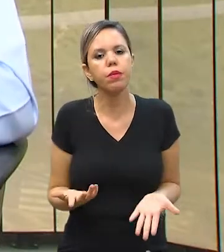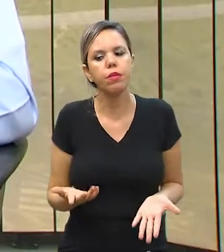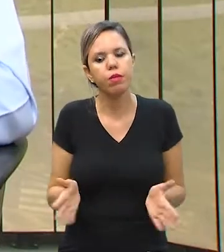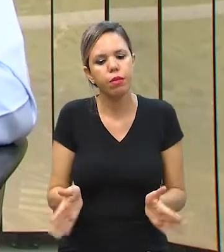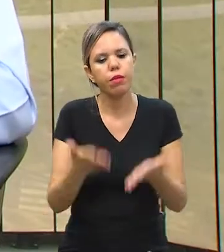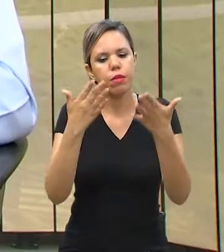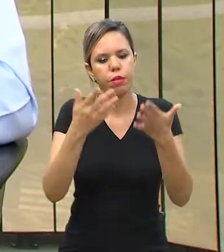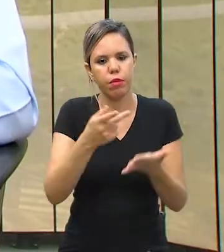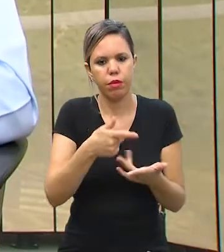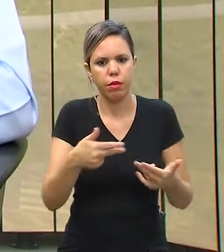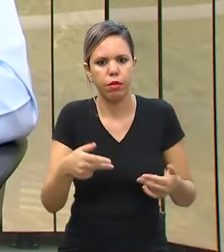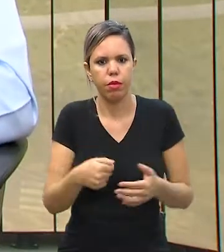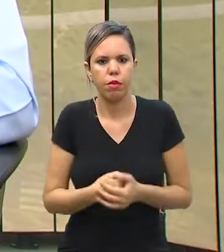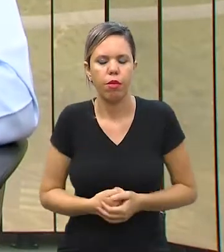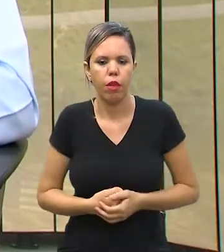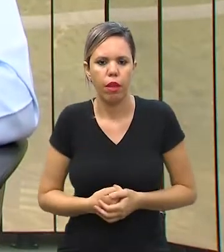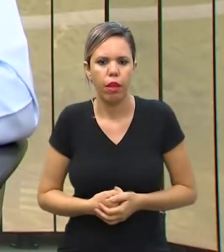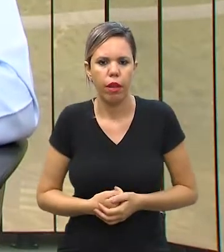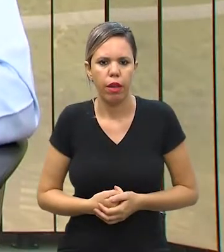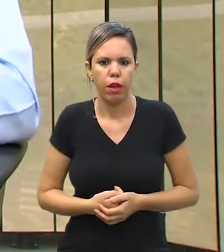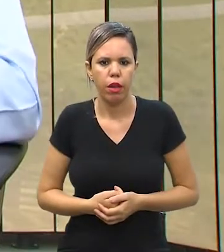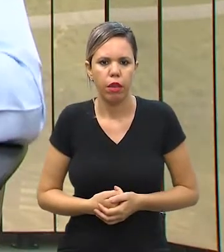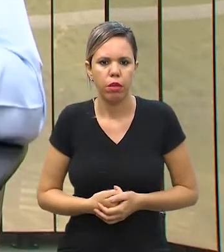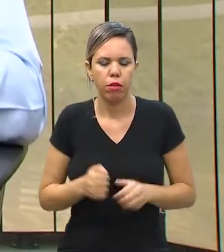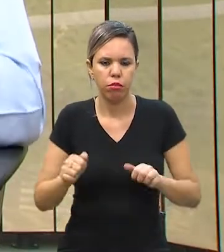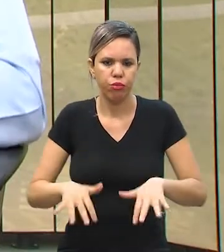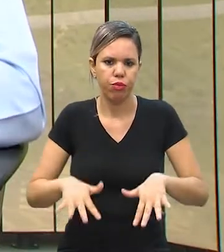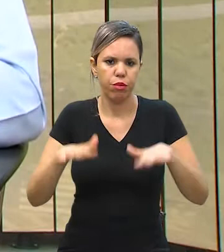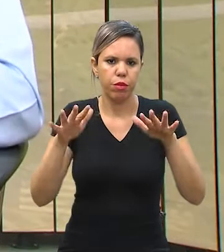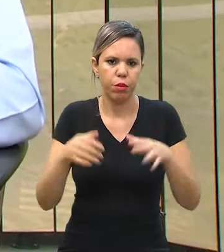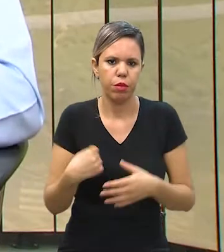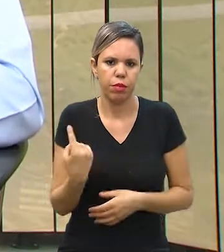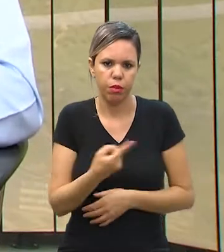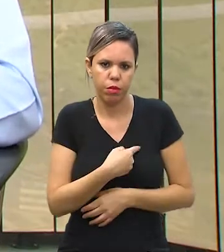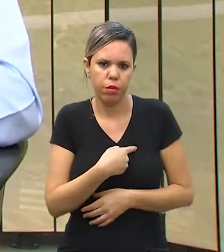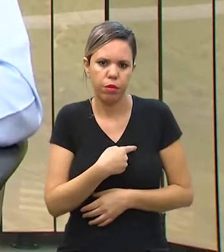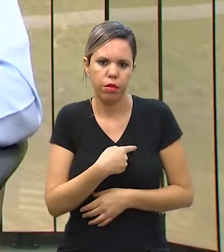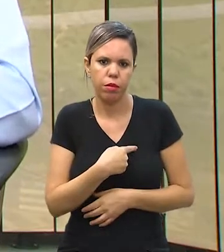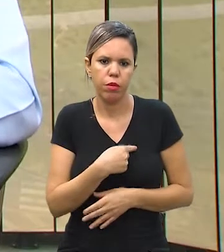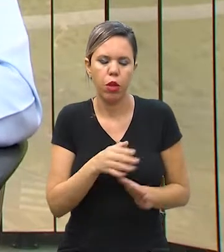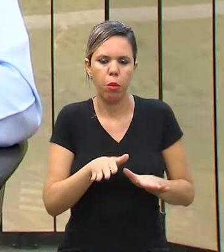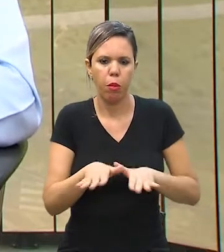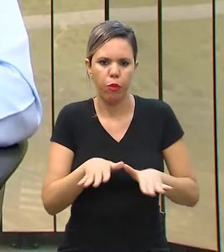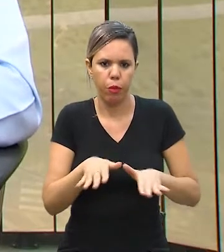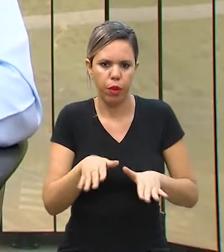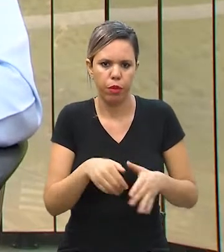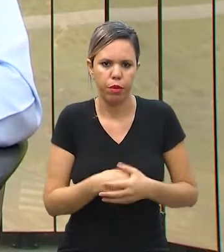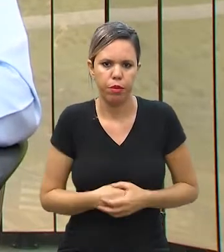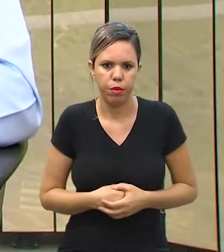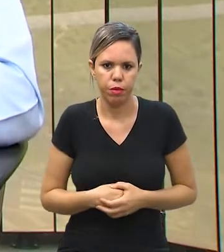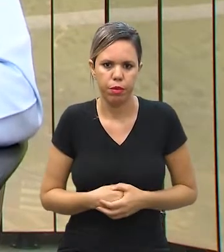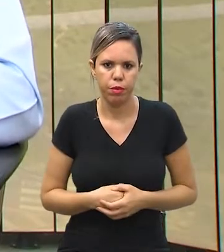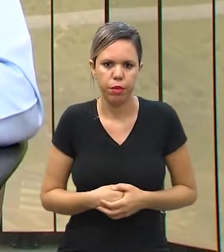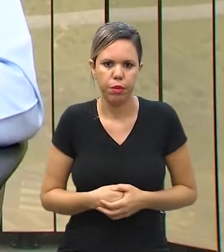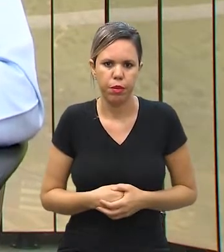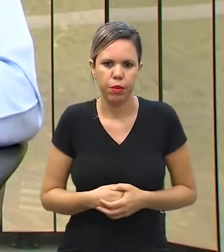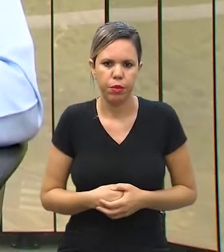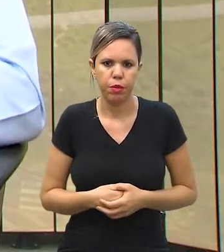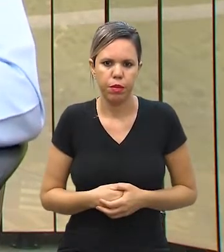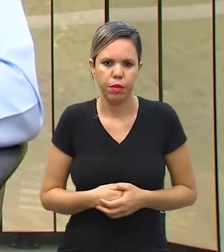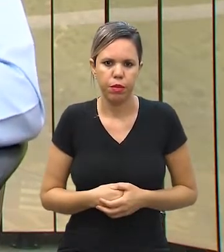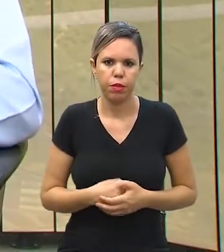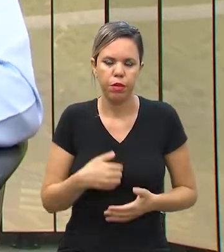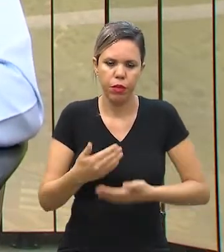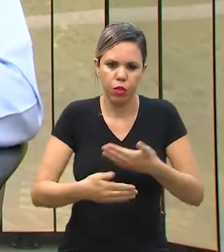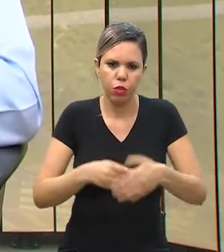conduzindo aquela questão ali. Então eu comecei desde pequeno ali a gente nesse movimento, depois com o